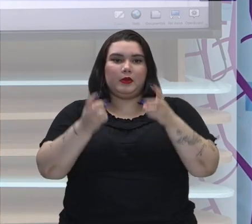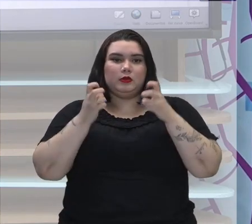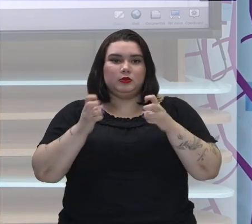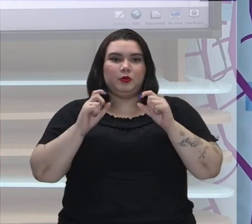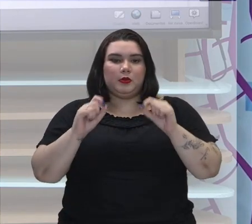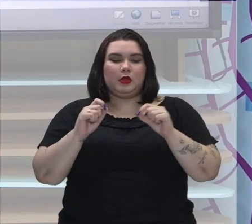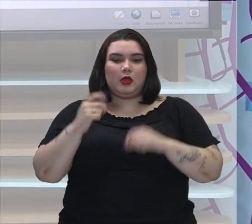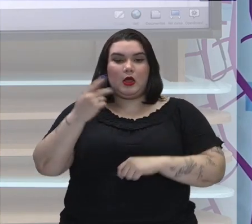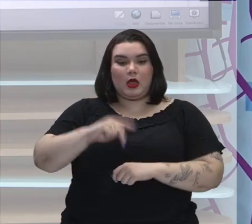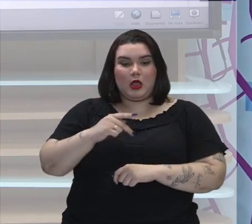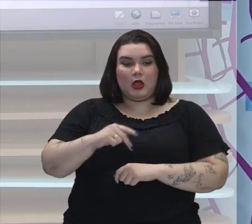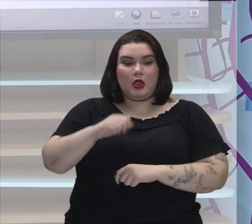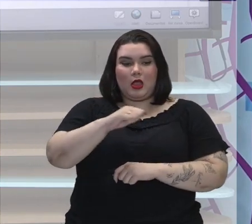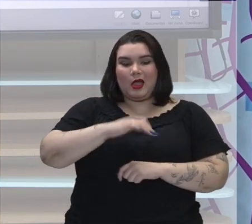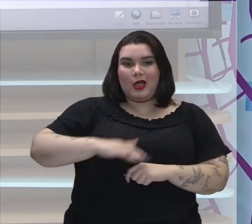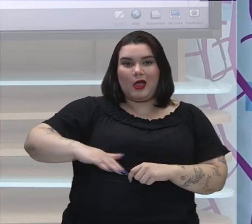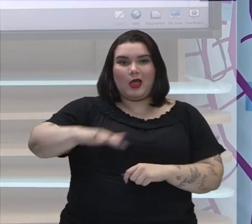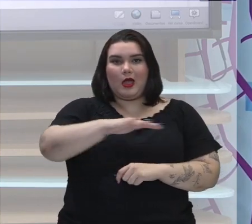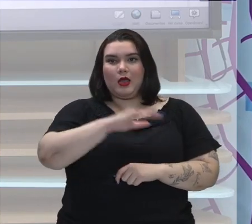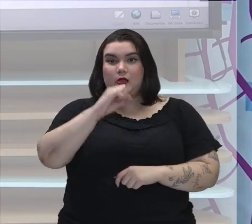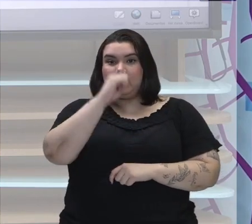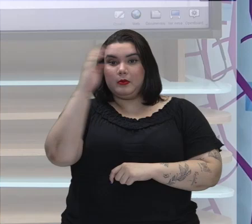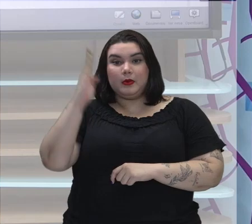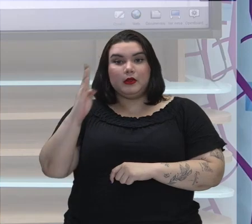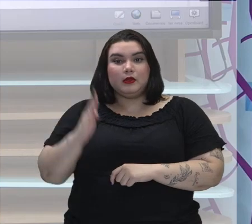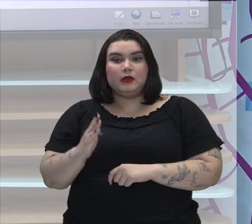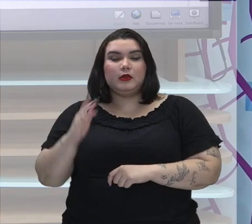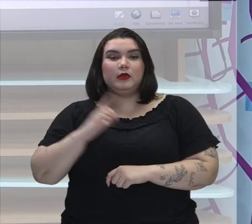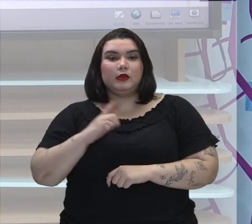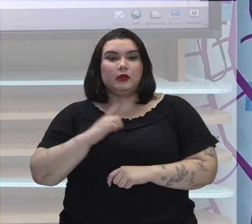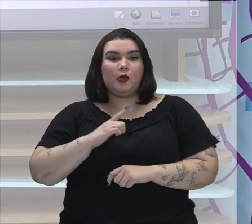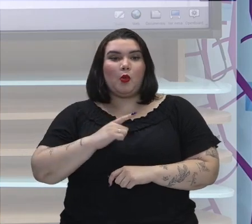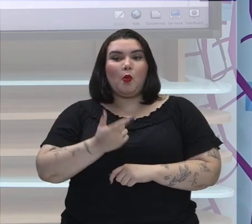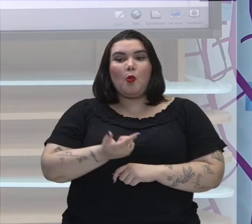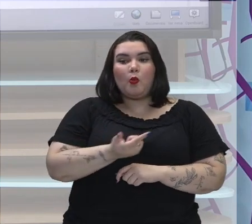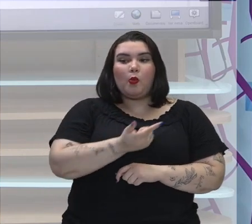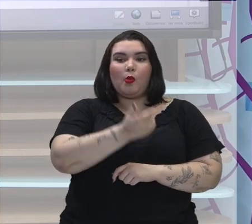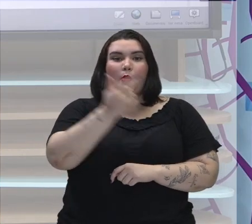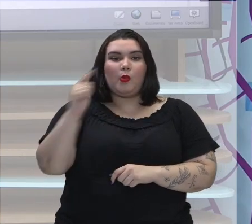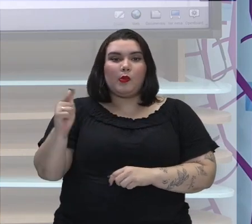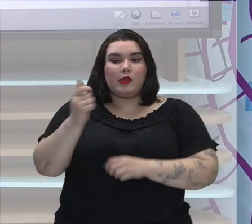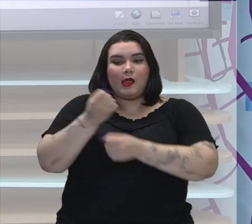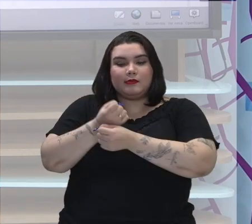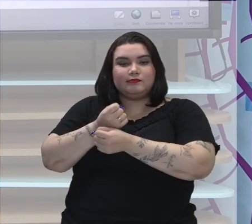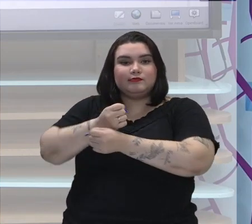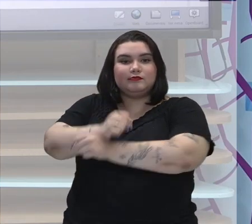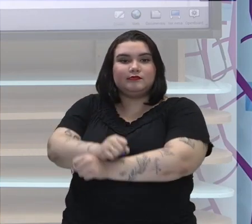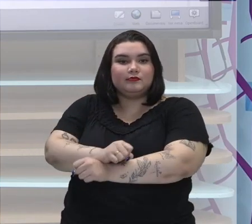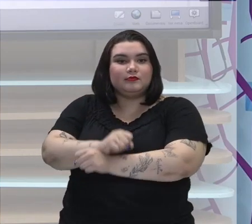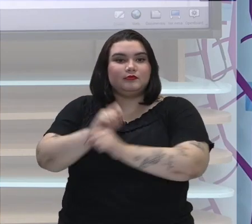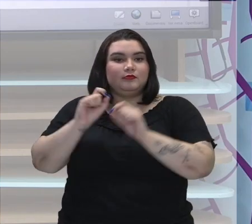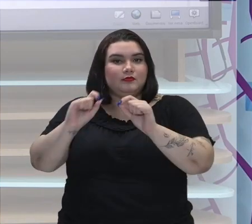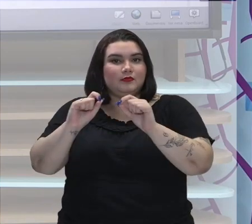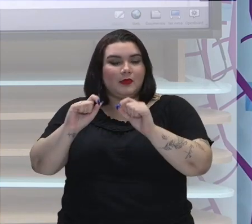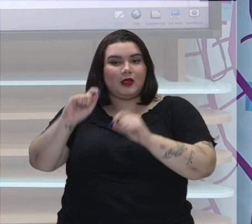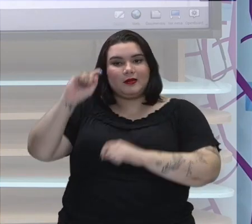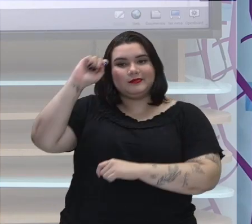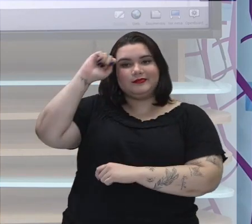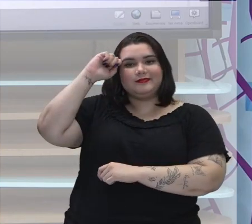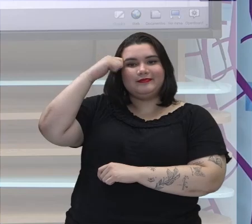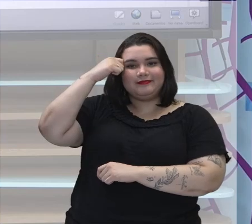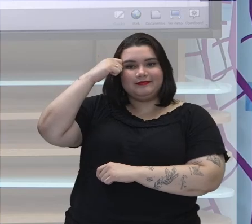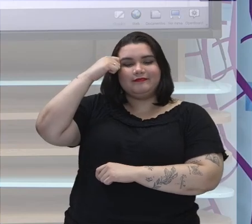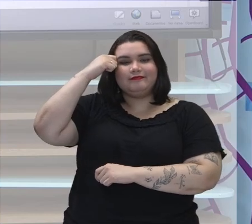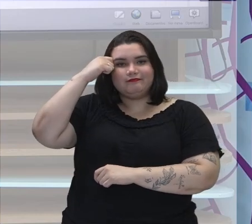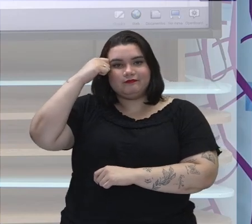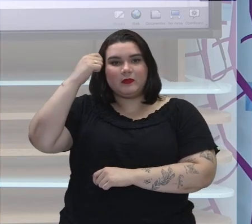território brasileiro uma outra mão de obra, a exploração da mão de obra do negro